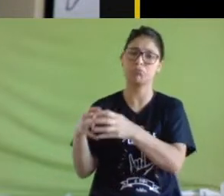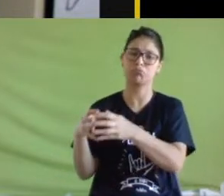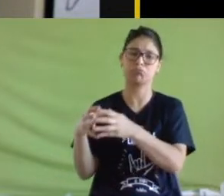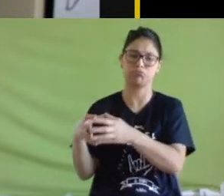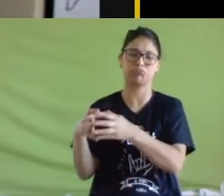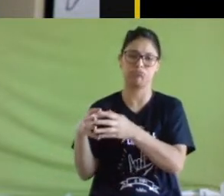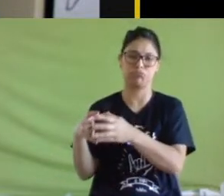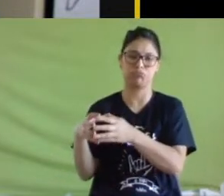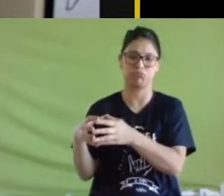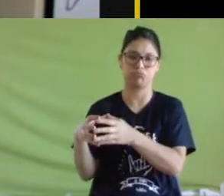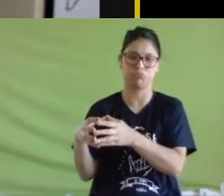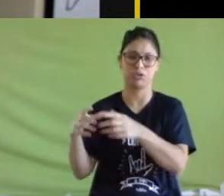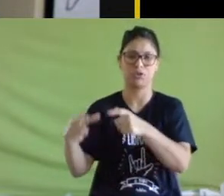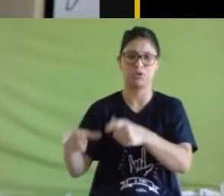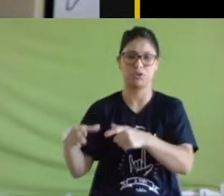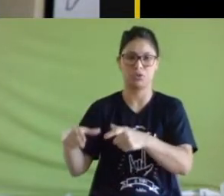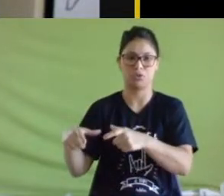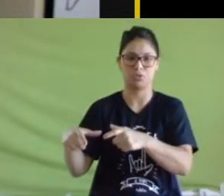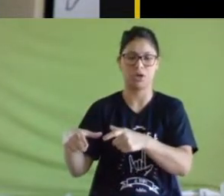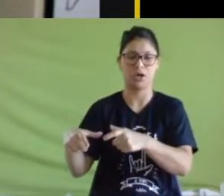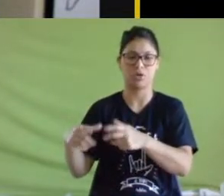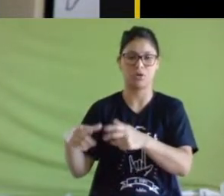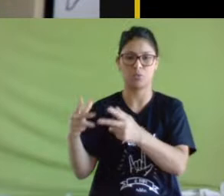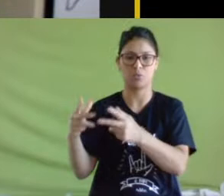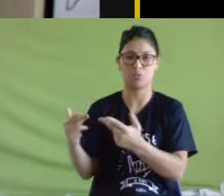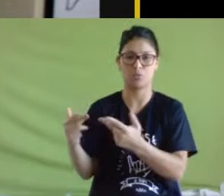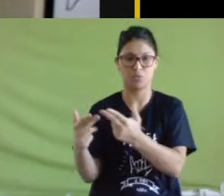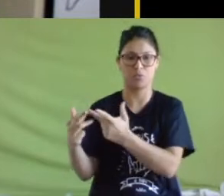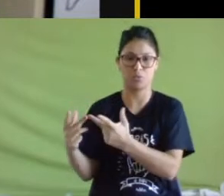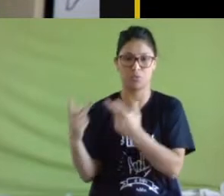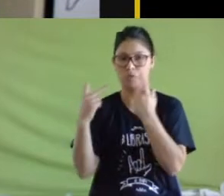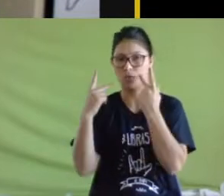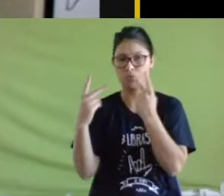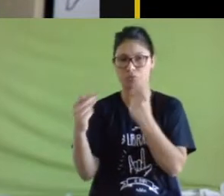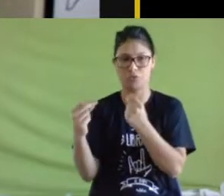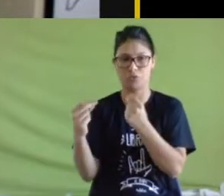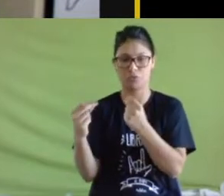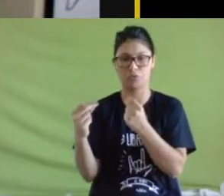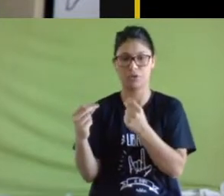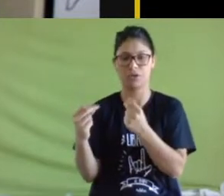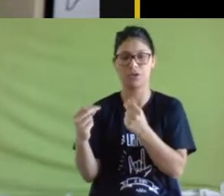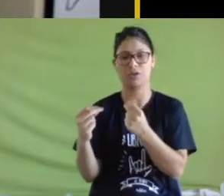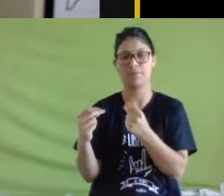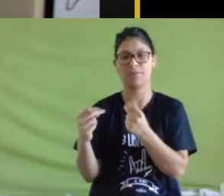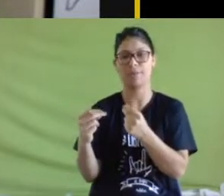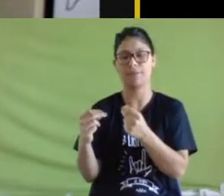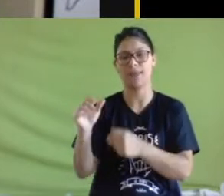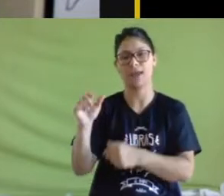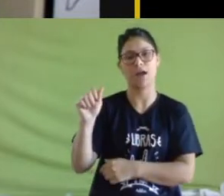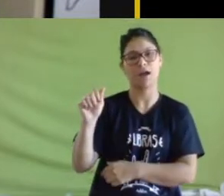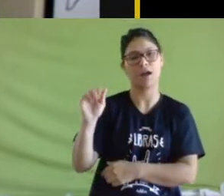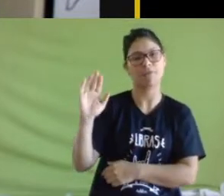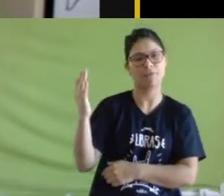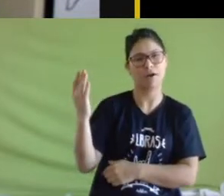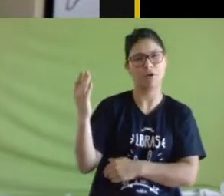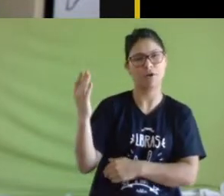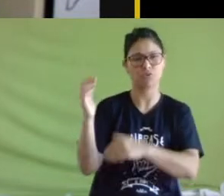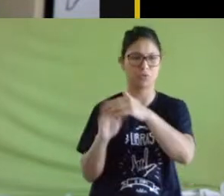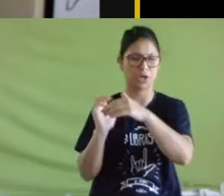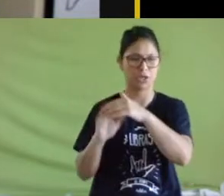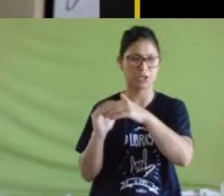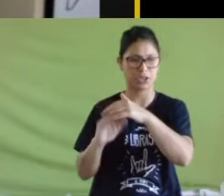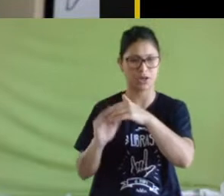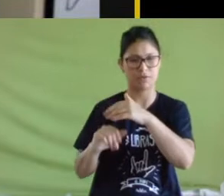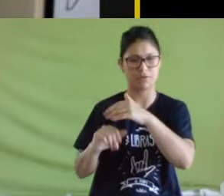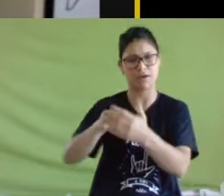comuns eram, vamos dizer assim, recortes guardados artificialmente de várias matérias, de